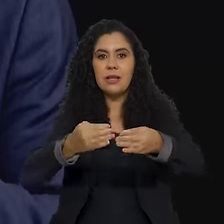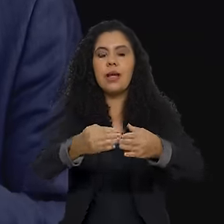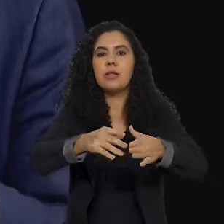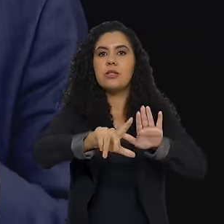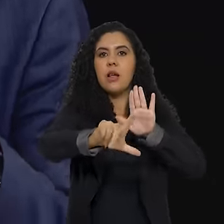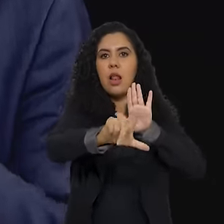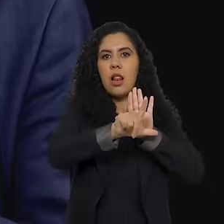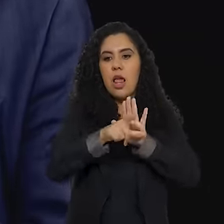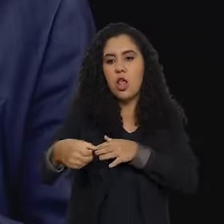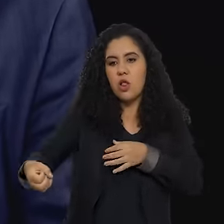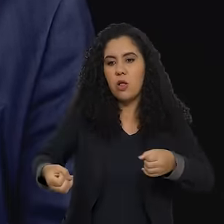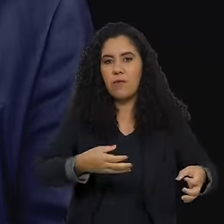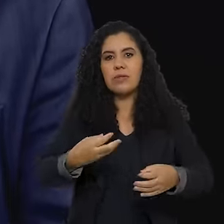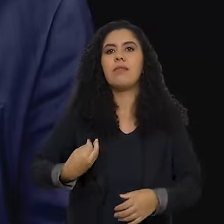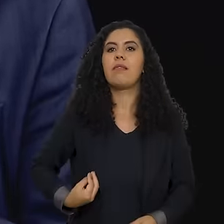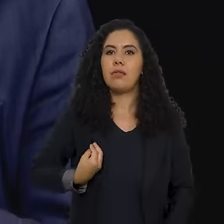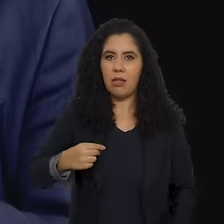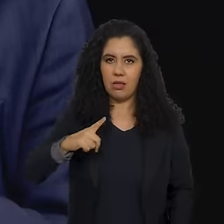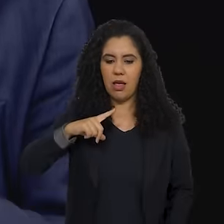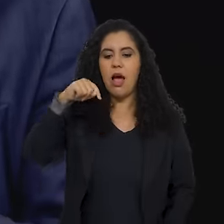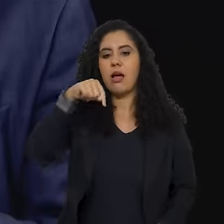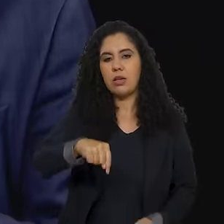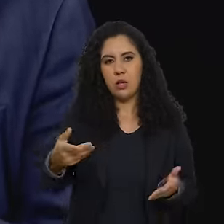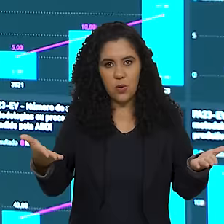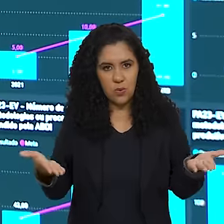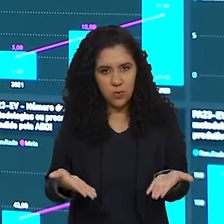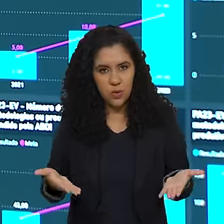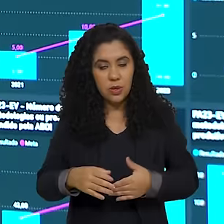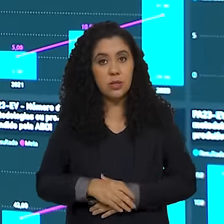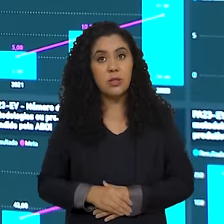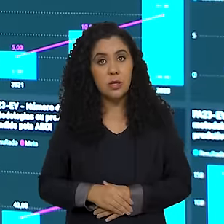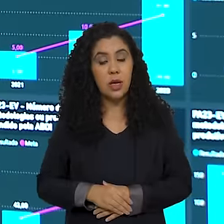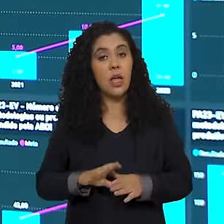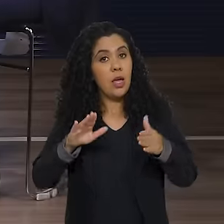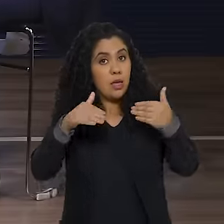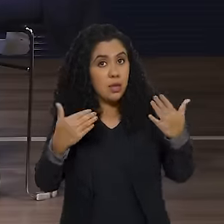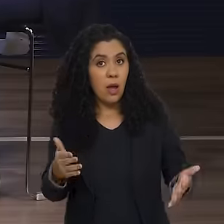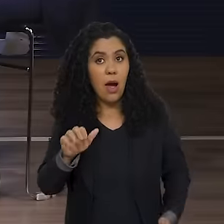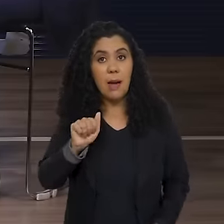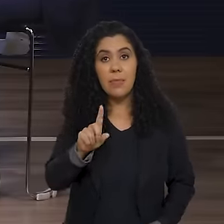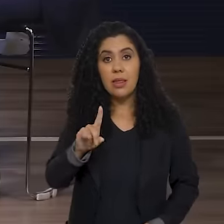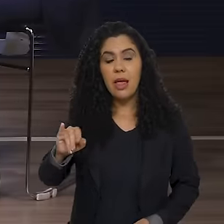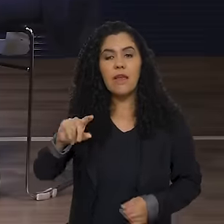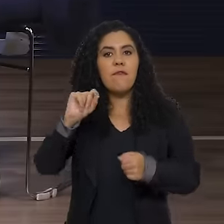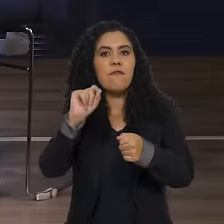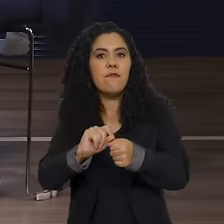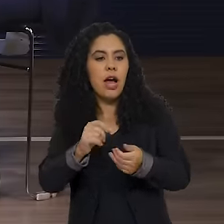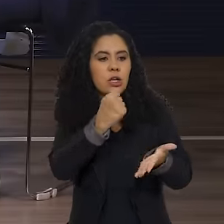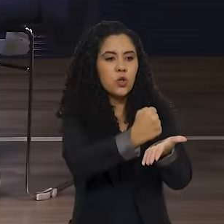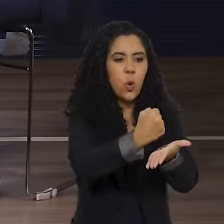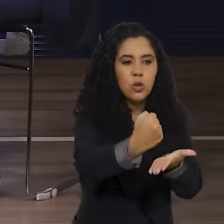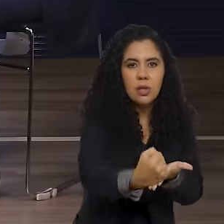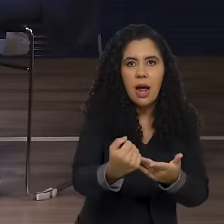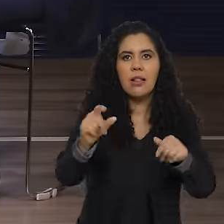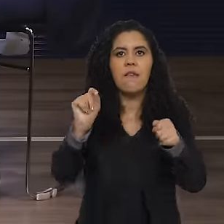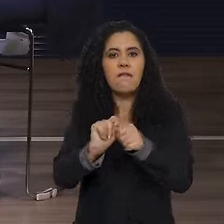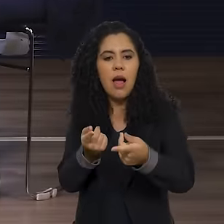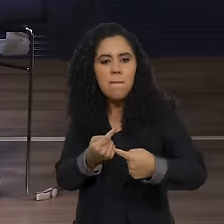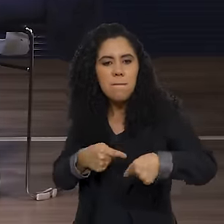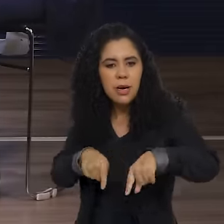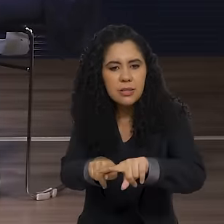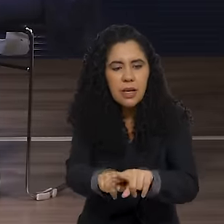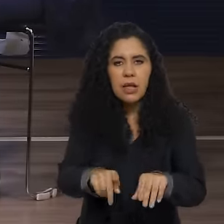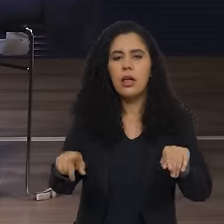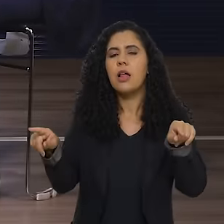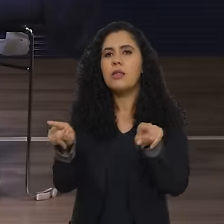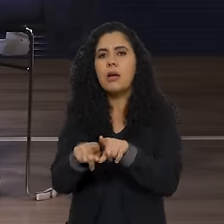inovação, encomendas tecnológicas, estão aqui na agência hoje. Então, a BDI tem essas formas, ela faz contratos de consultoria, ela faz parceria